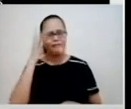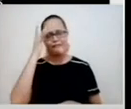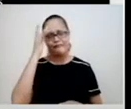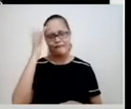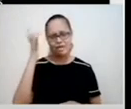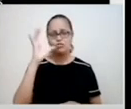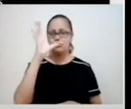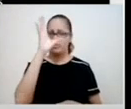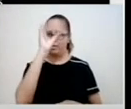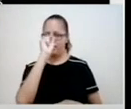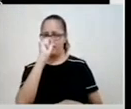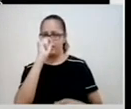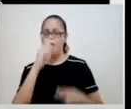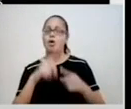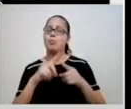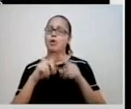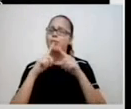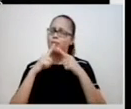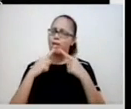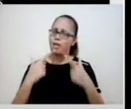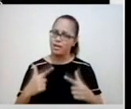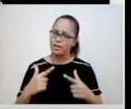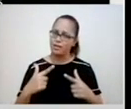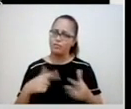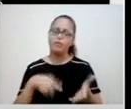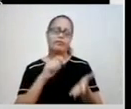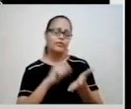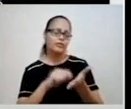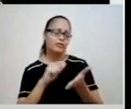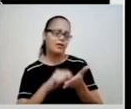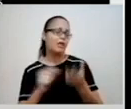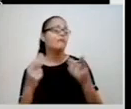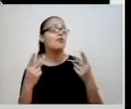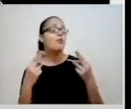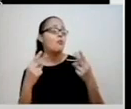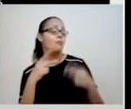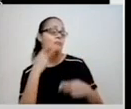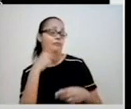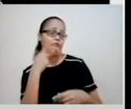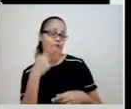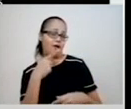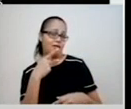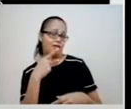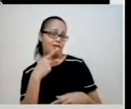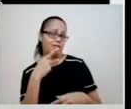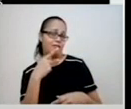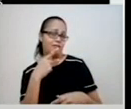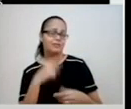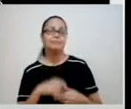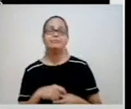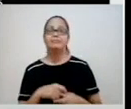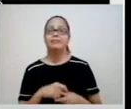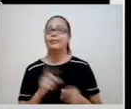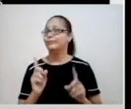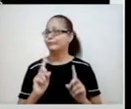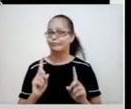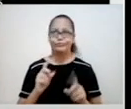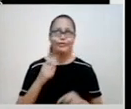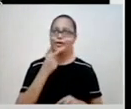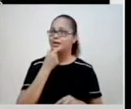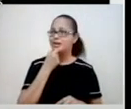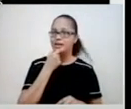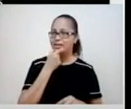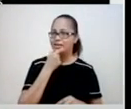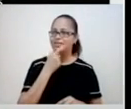fácil de aprender, porque é uma língua que a gente escreve exatamente como se fala. Não é como o inglês, que dá